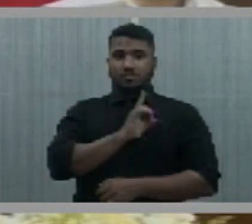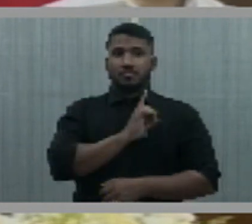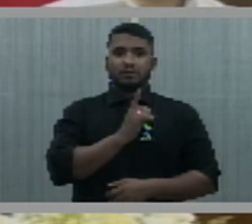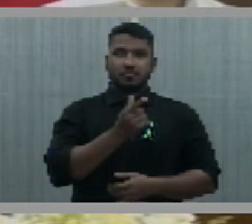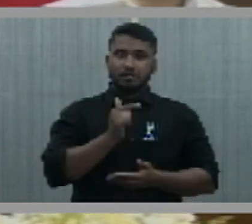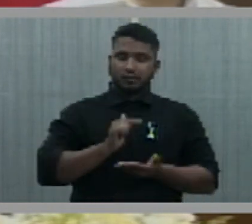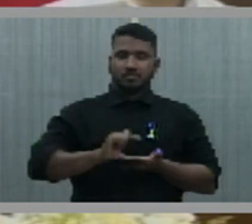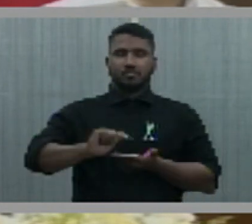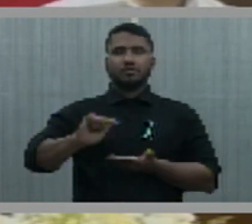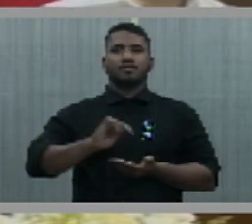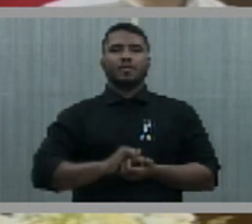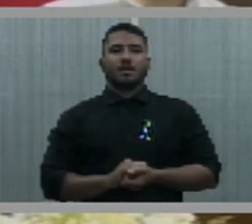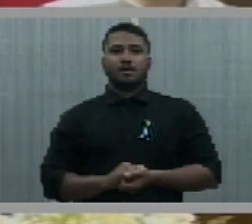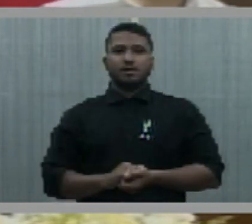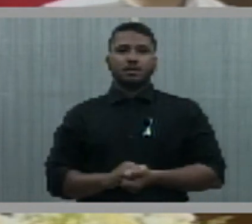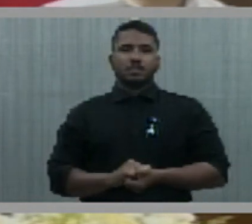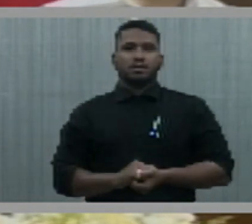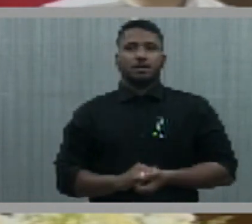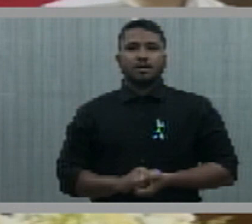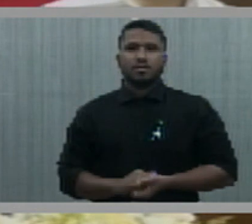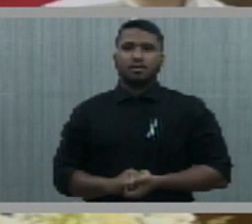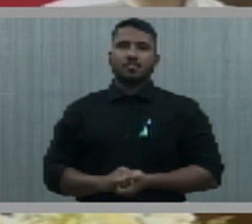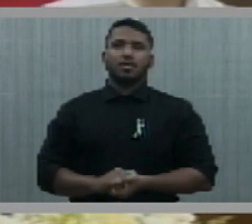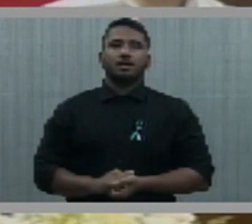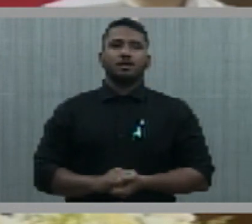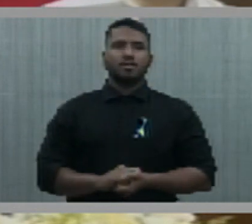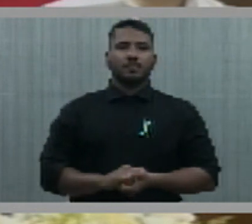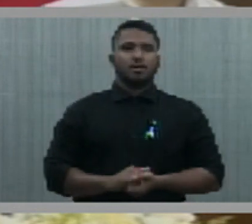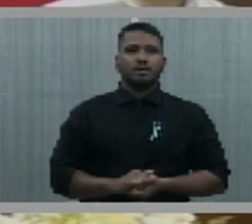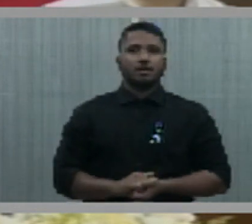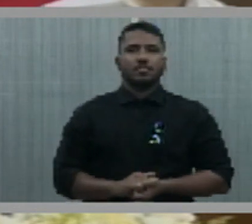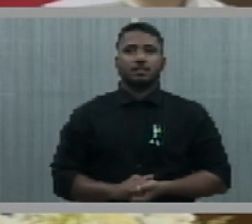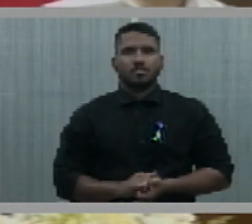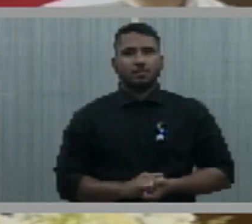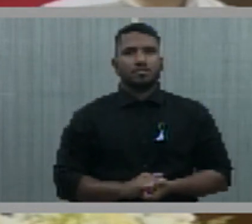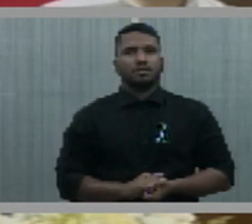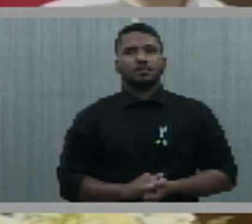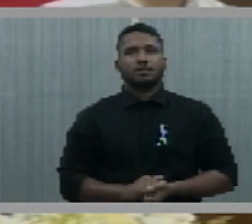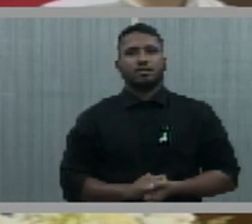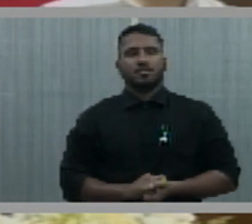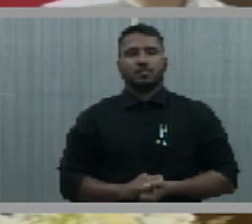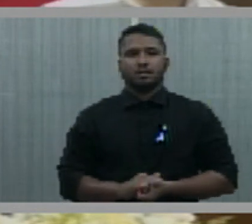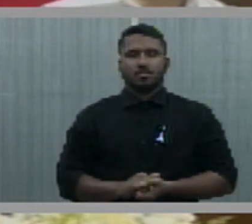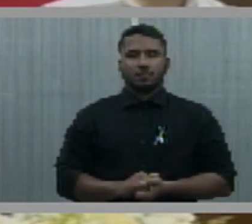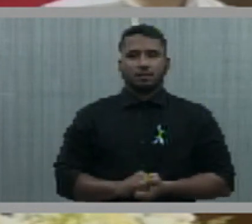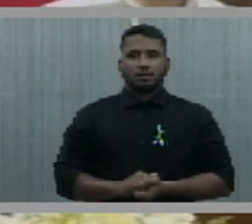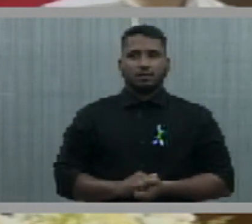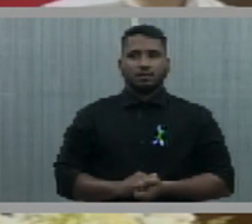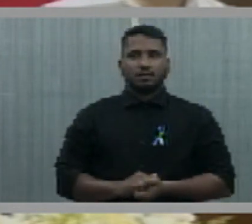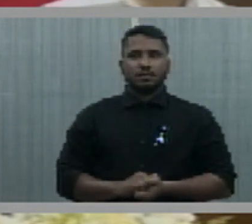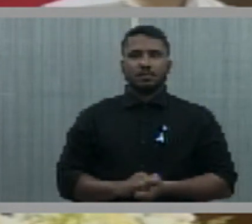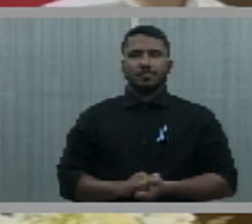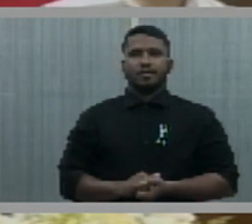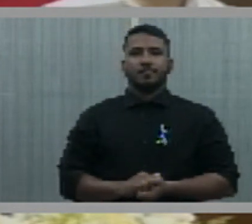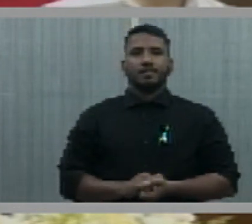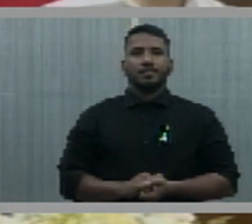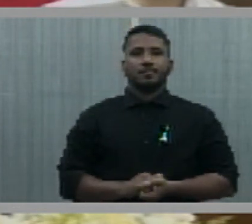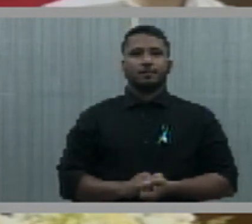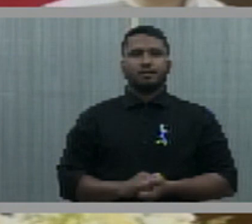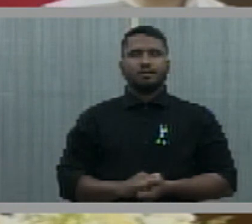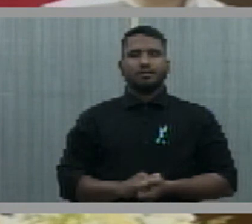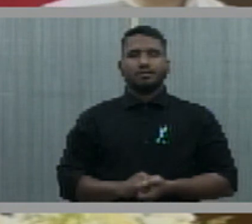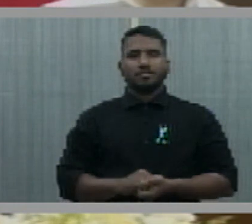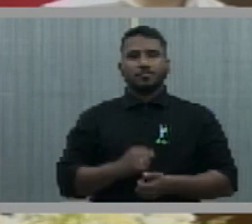permanentes para o serviço da caridade da diocese. Dom Marcos Tavoni, a partir